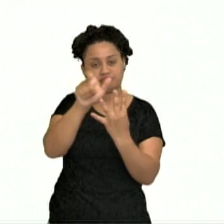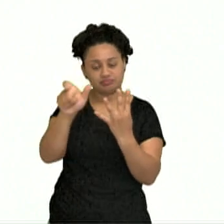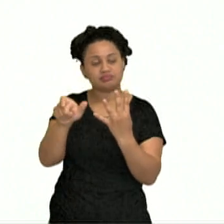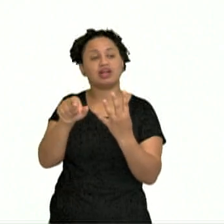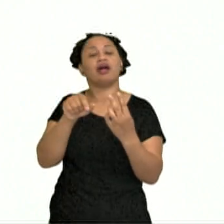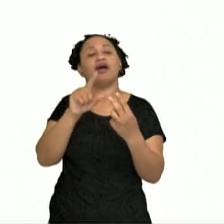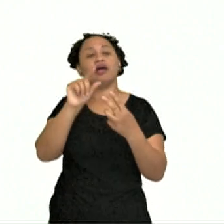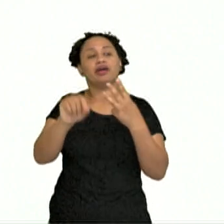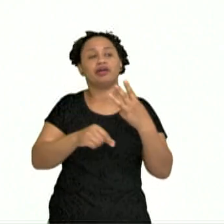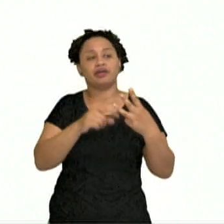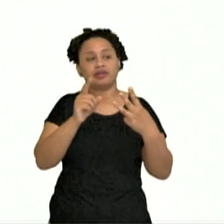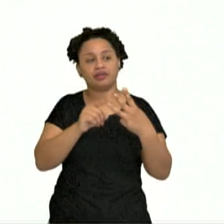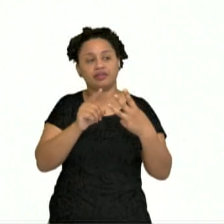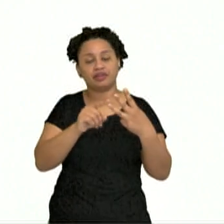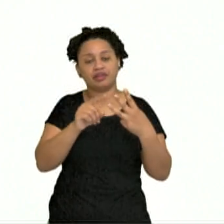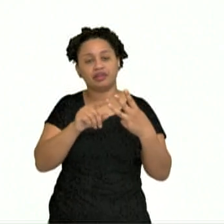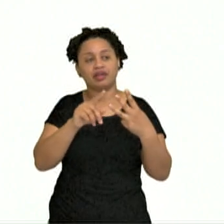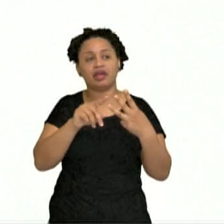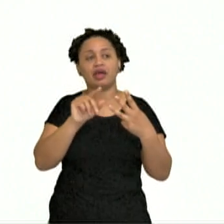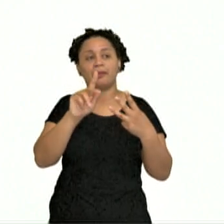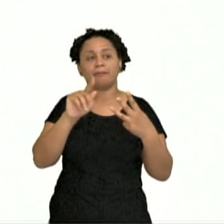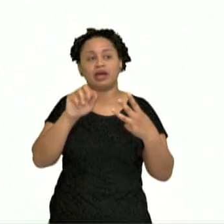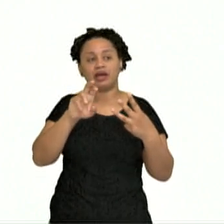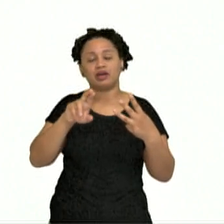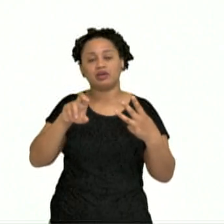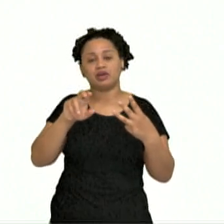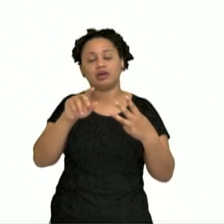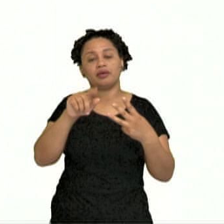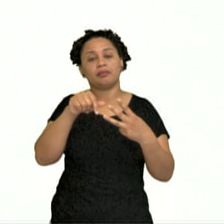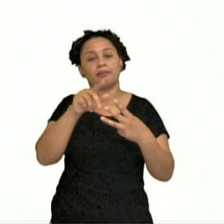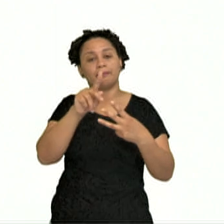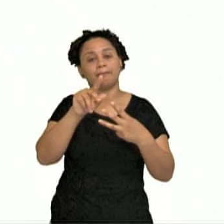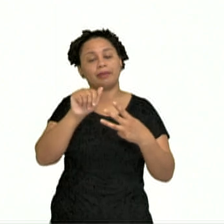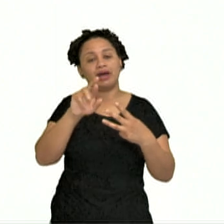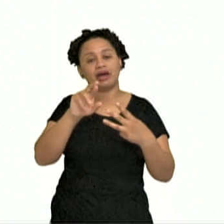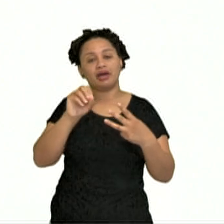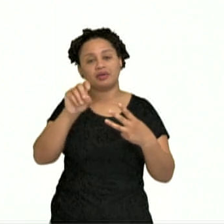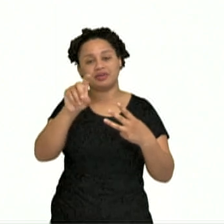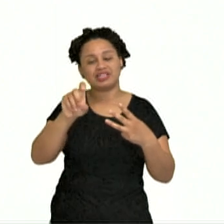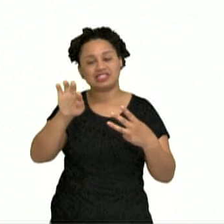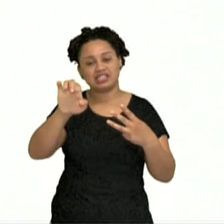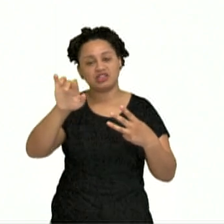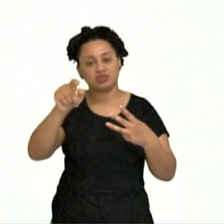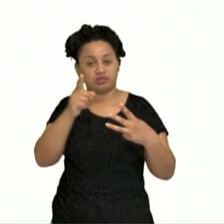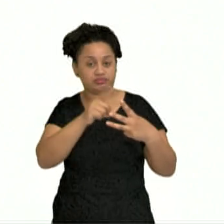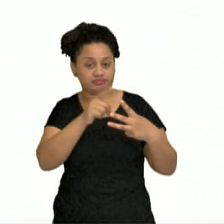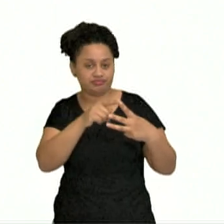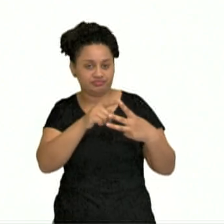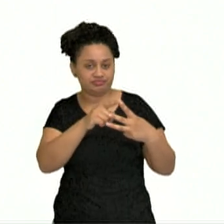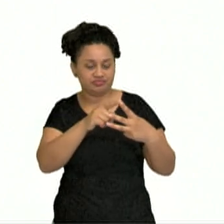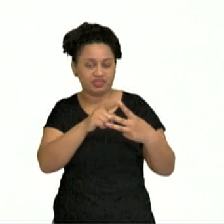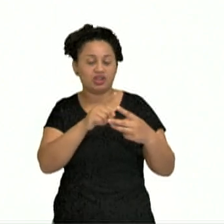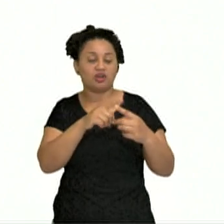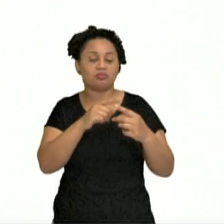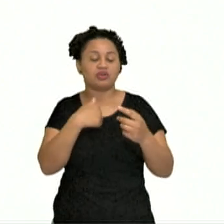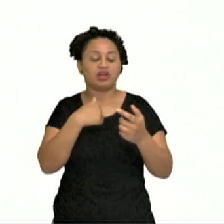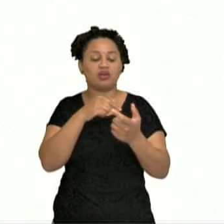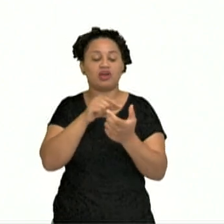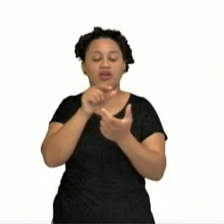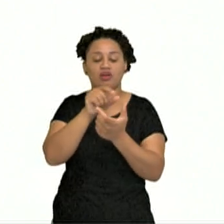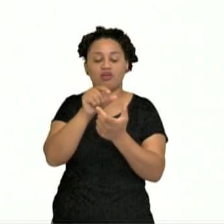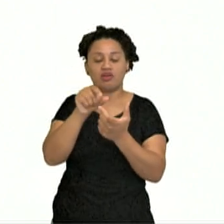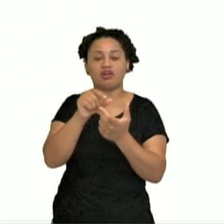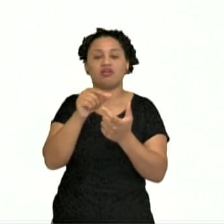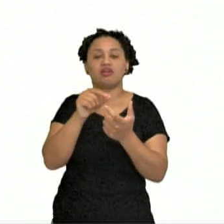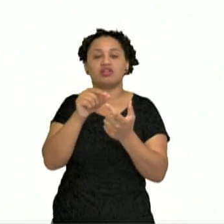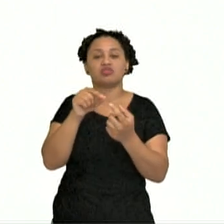paroxítonas, que terminaram em ditongo. Por que ditongo, professor? Lembra lá quando eu tenho duas vogais dentro da mesma